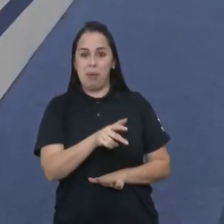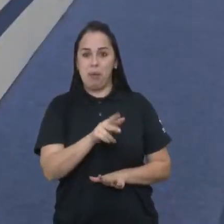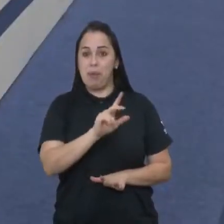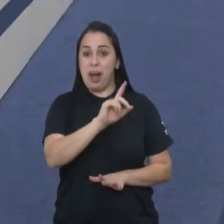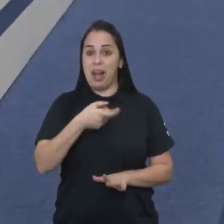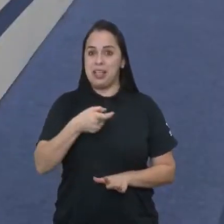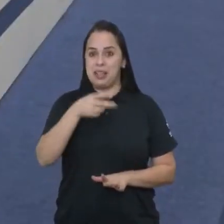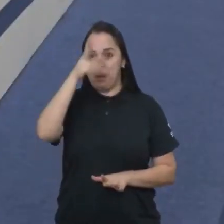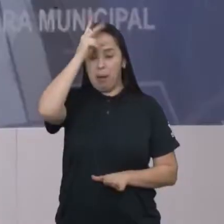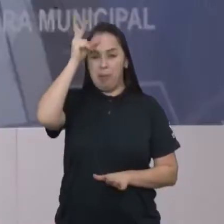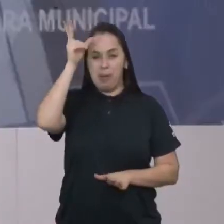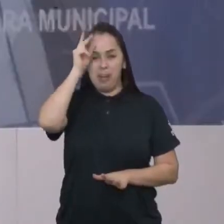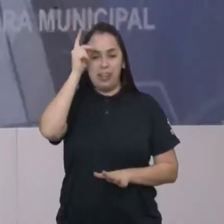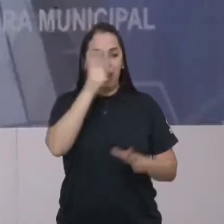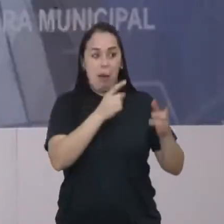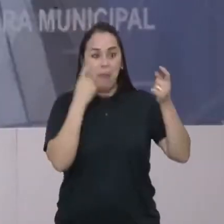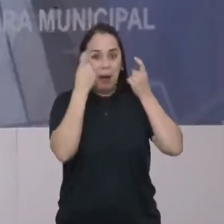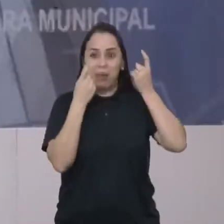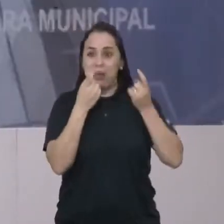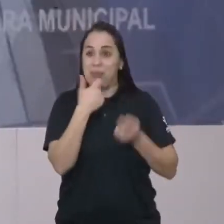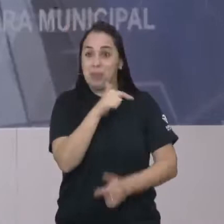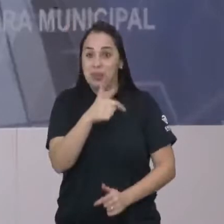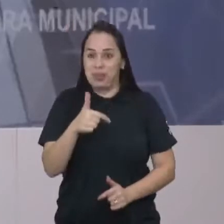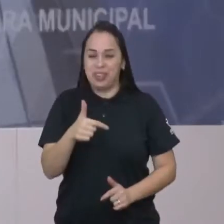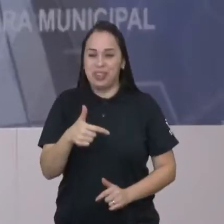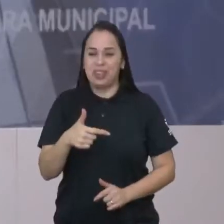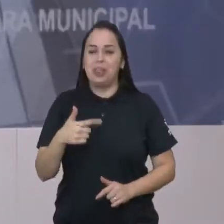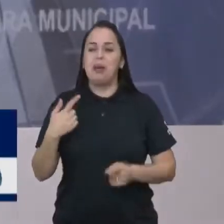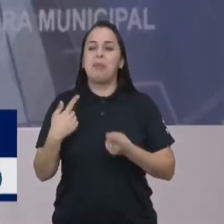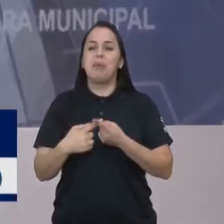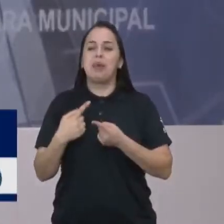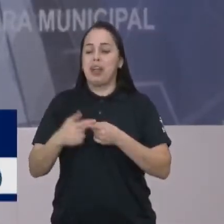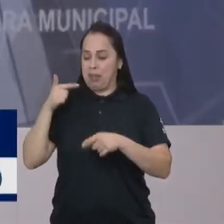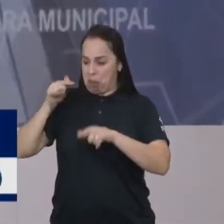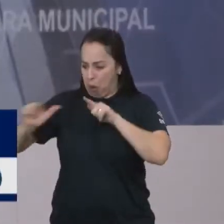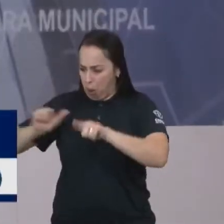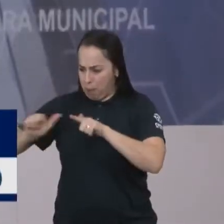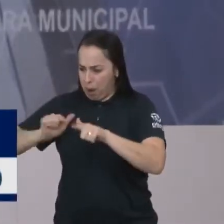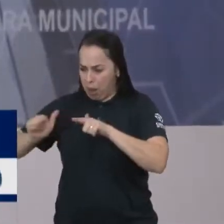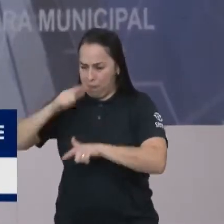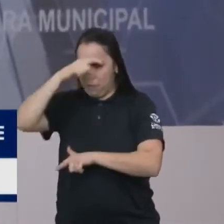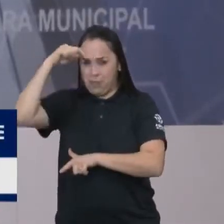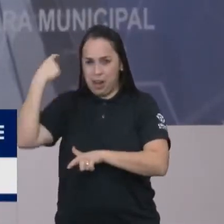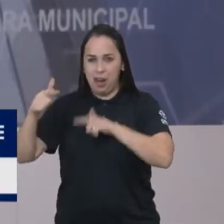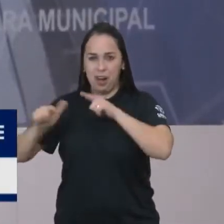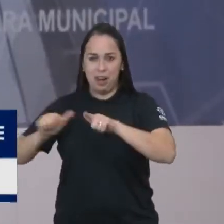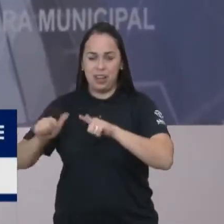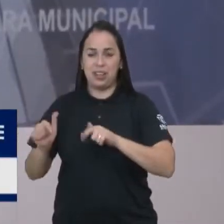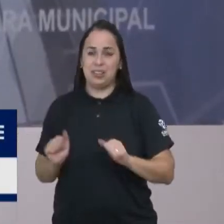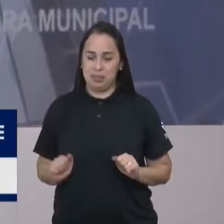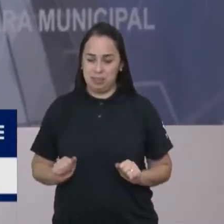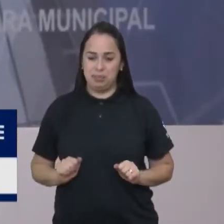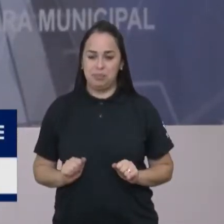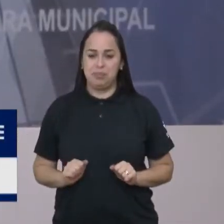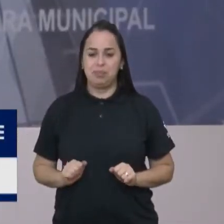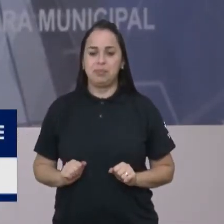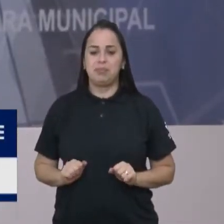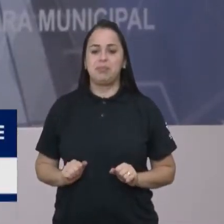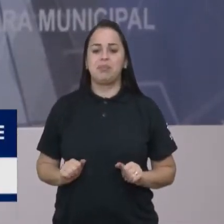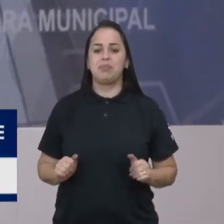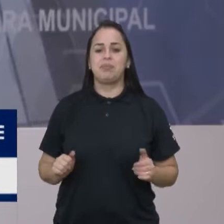Eduardo? Depois de 8 anos. Porque o risco é grande, né? O risco sempre é grande, né, Ricardo? Tem ação